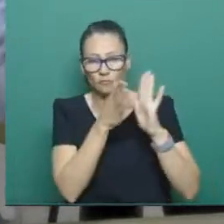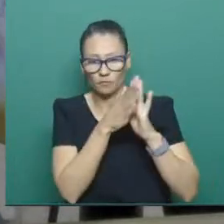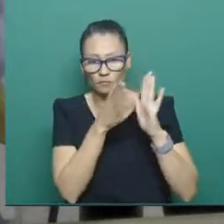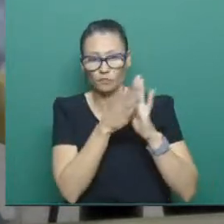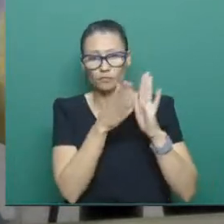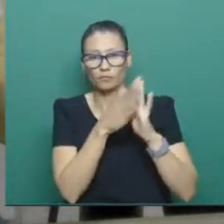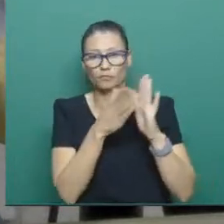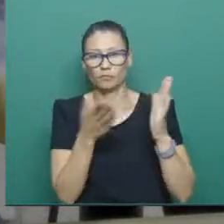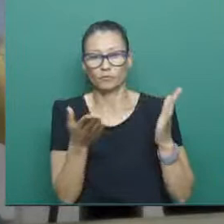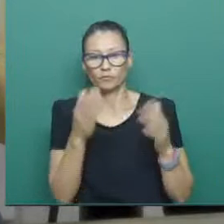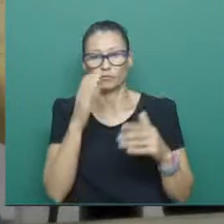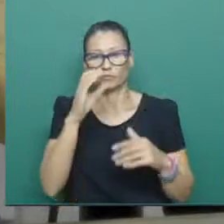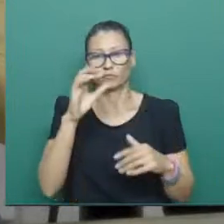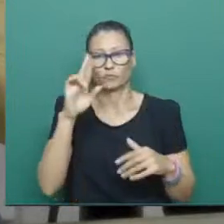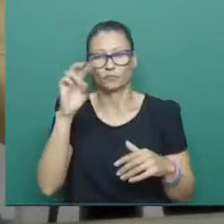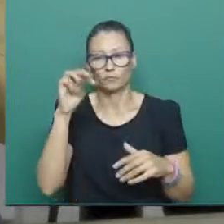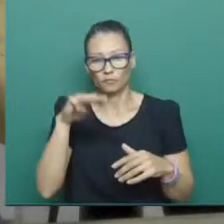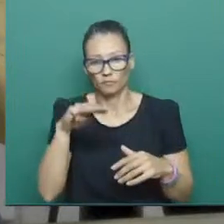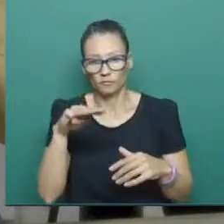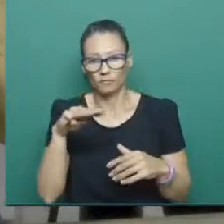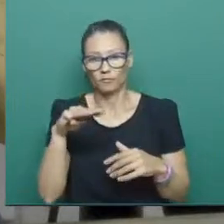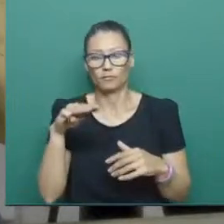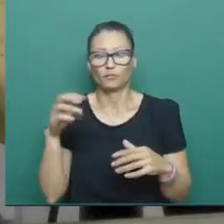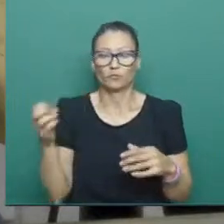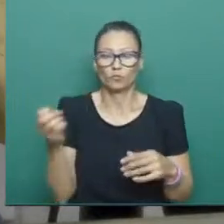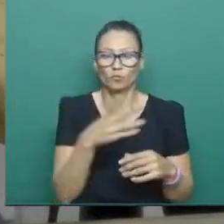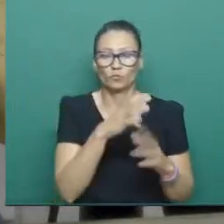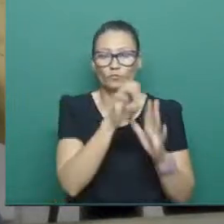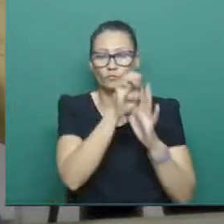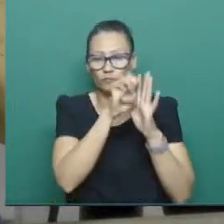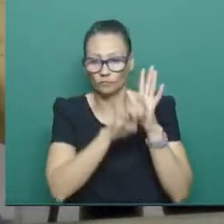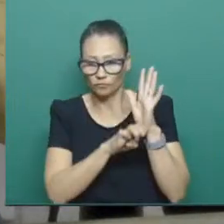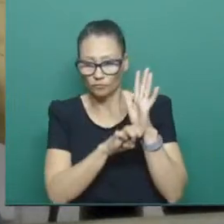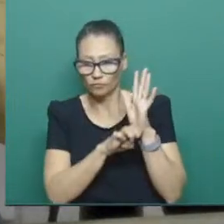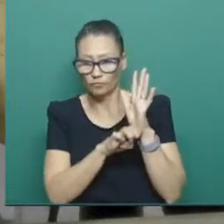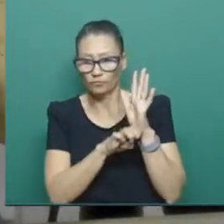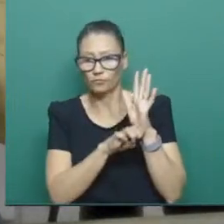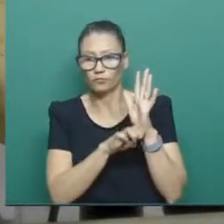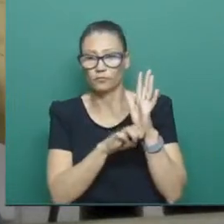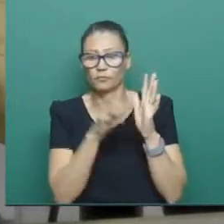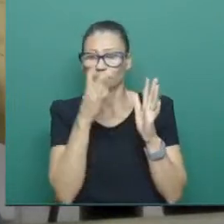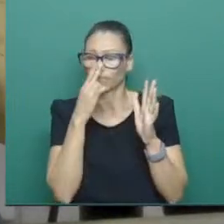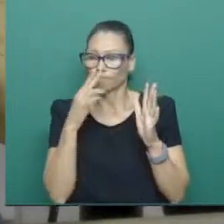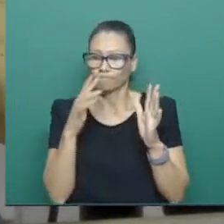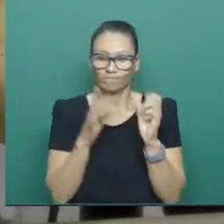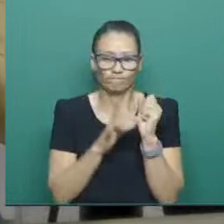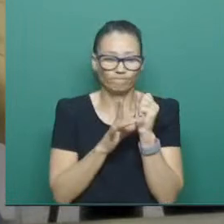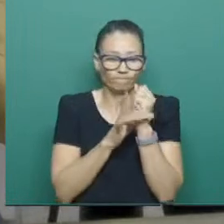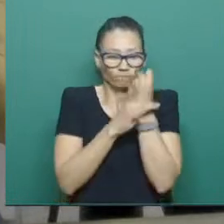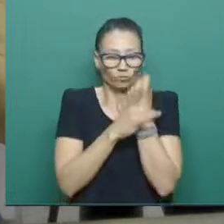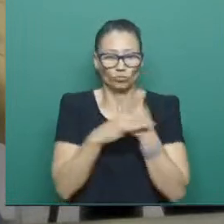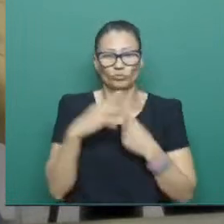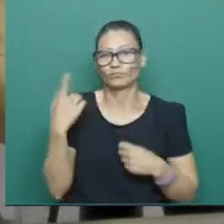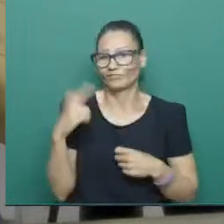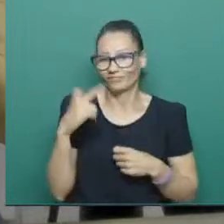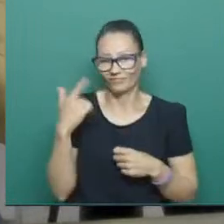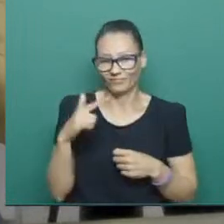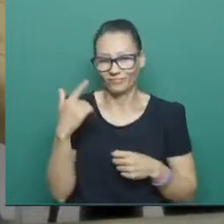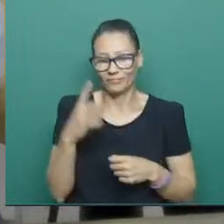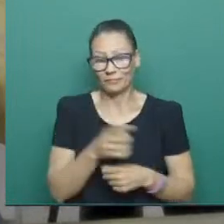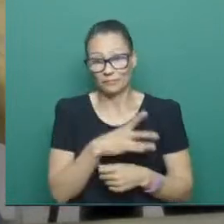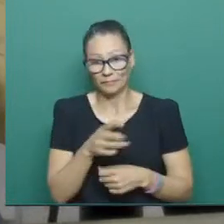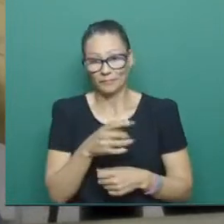dos CRMs, o novo edital. Então, assim, tudo isso causa insegurança. Então, a primeira coisa, tem que incorporar